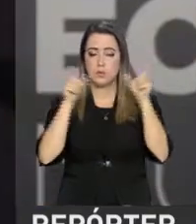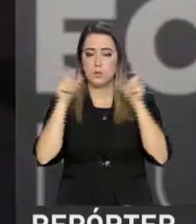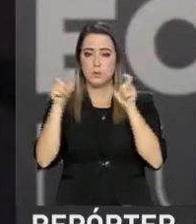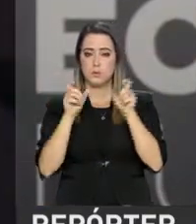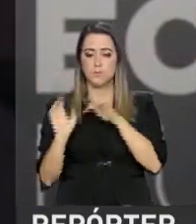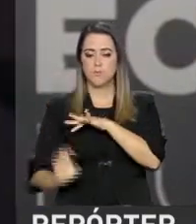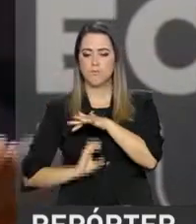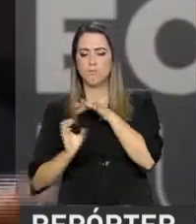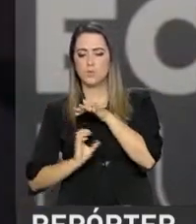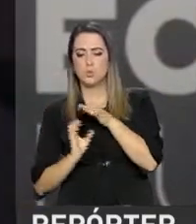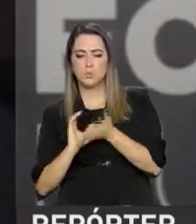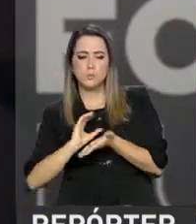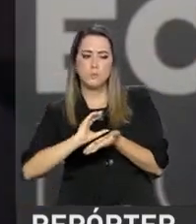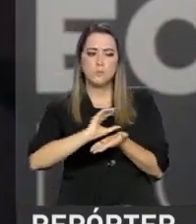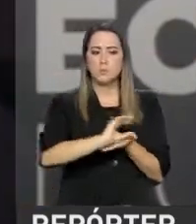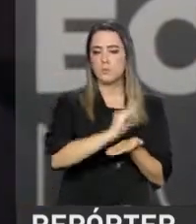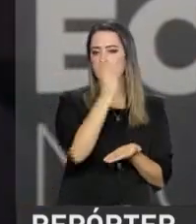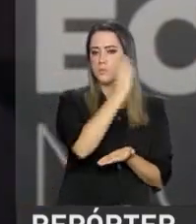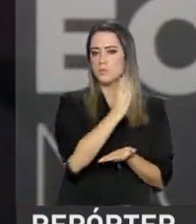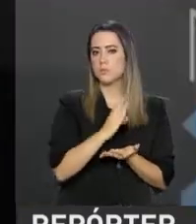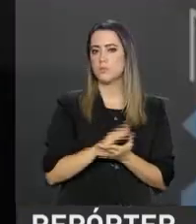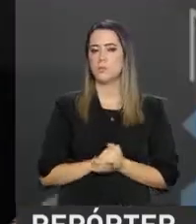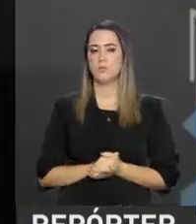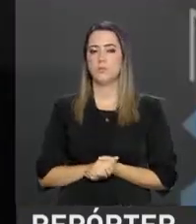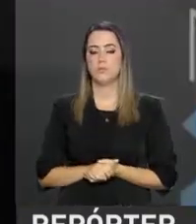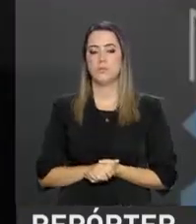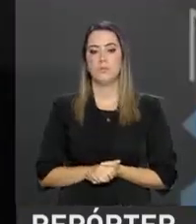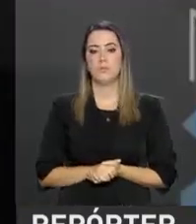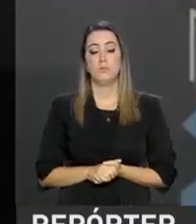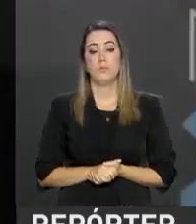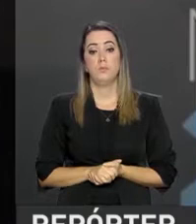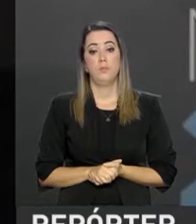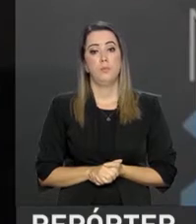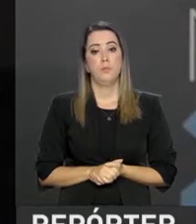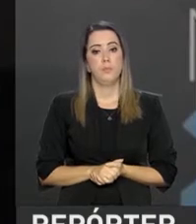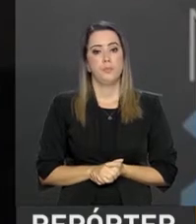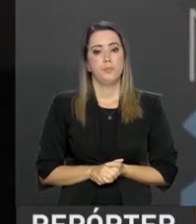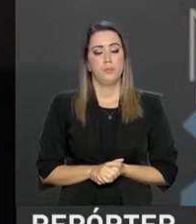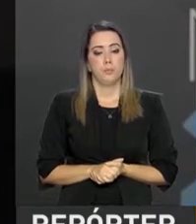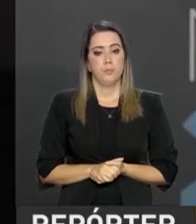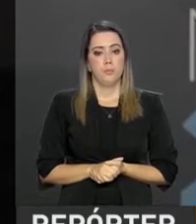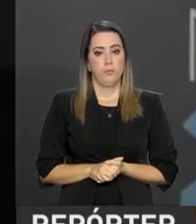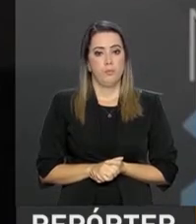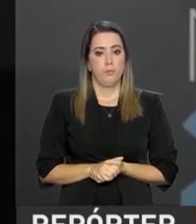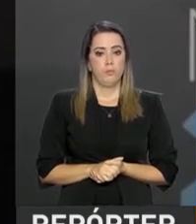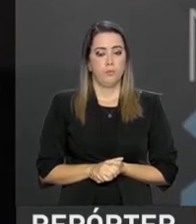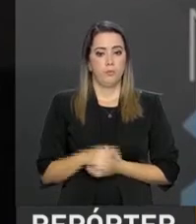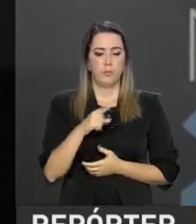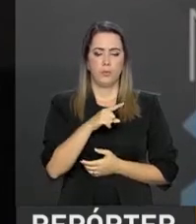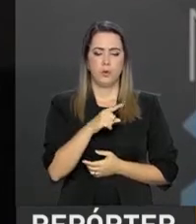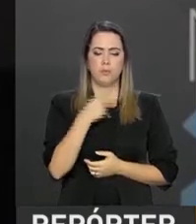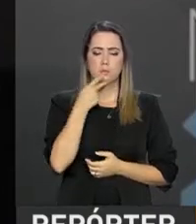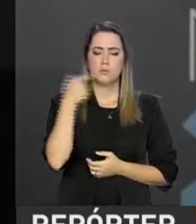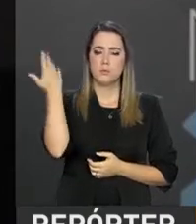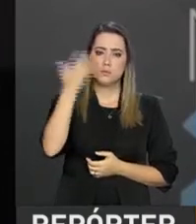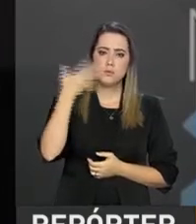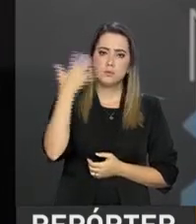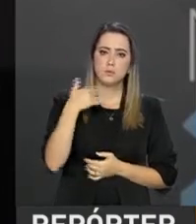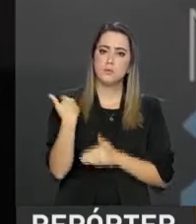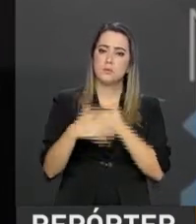de novos investidores para o brasil temos um crescimento este ano de cerca de 3% e